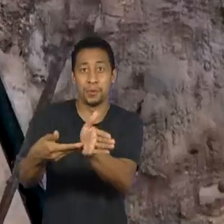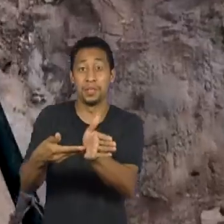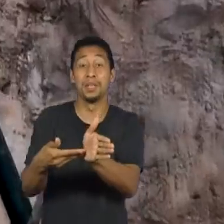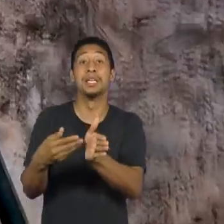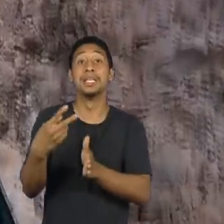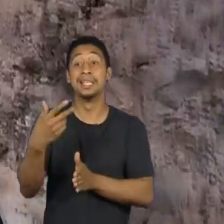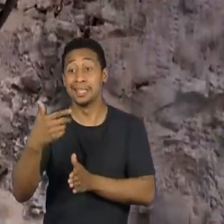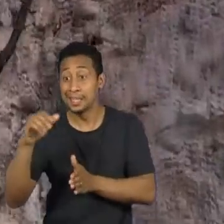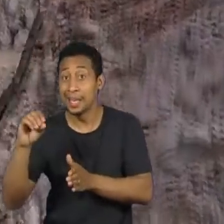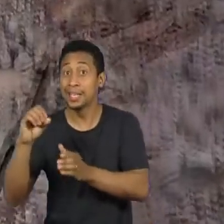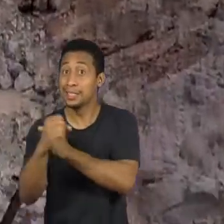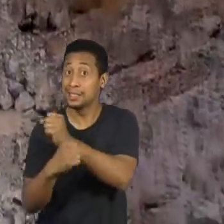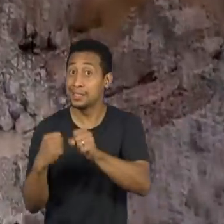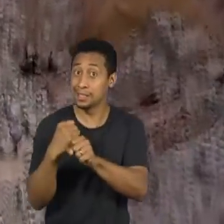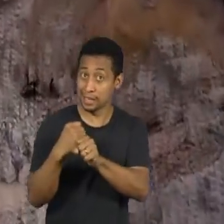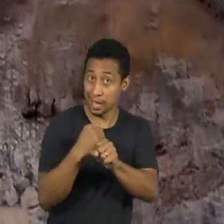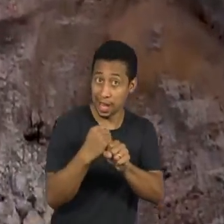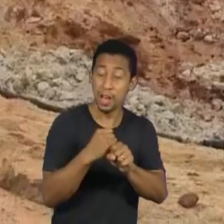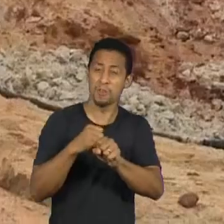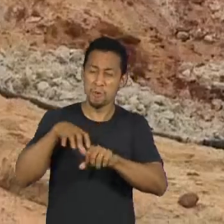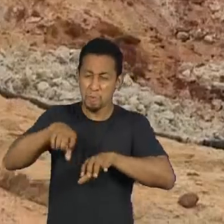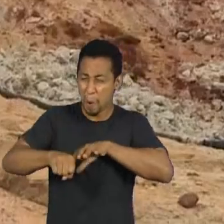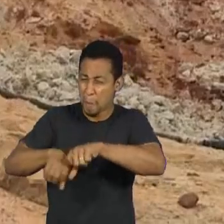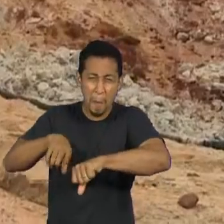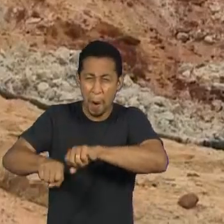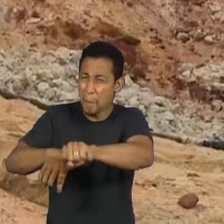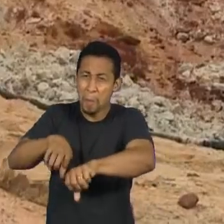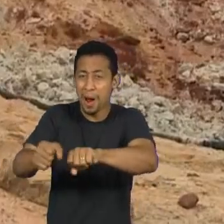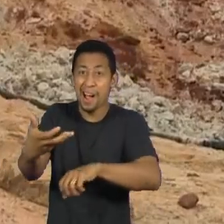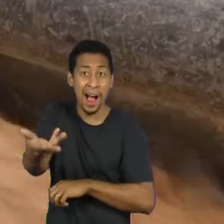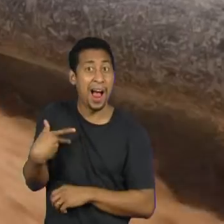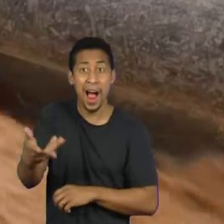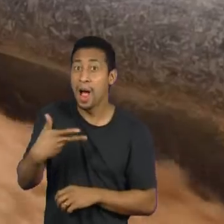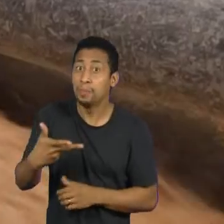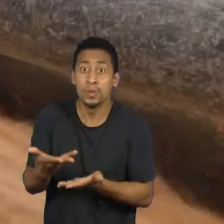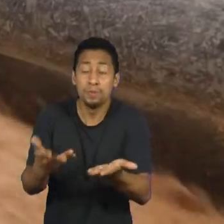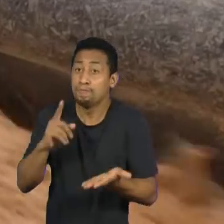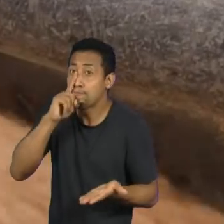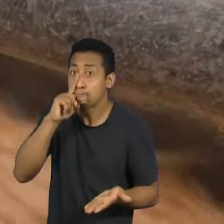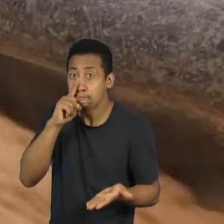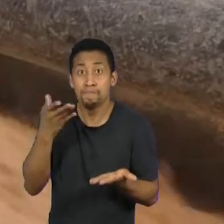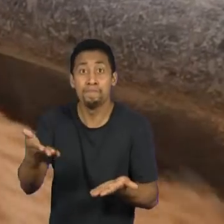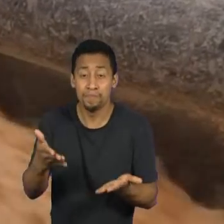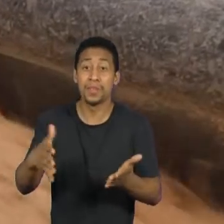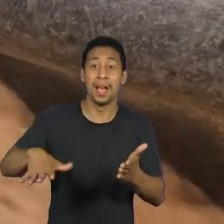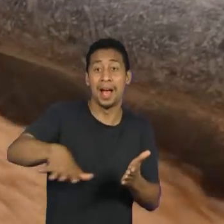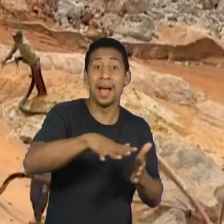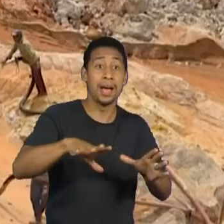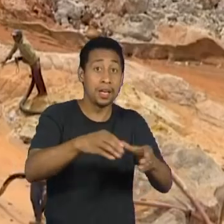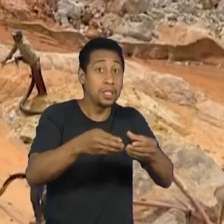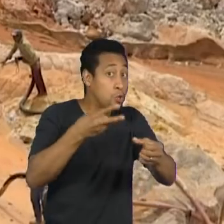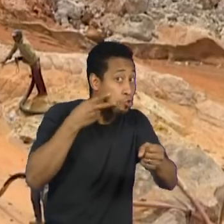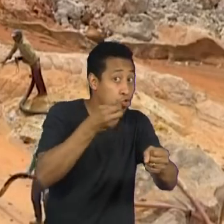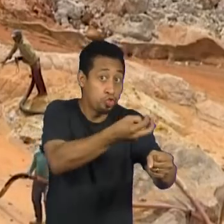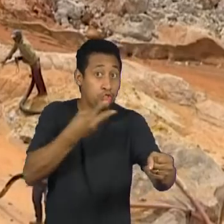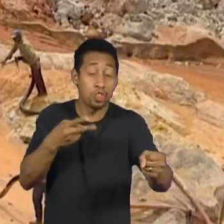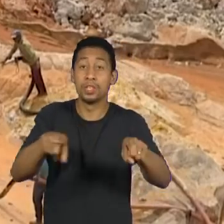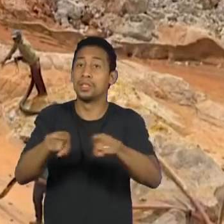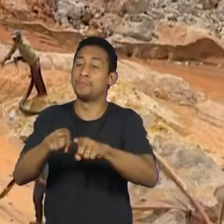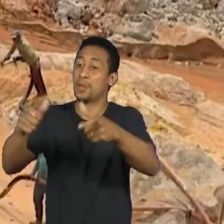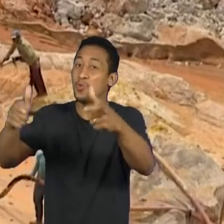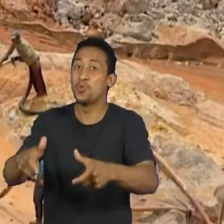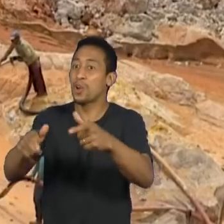últimos 10 anos avançou numa velocidade assustadora por terras indígenas e unidades